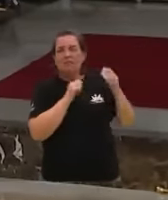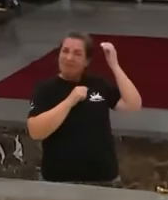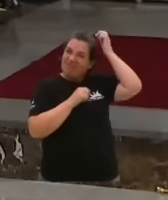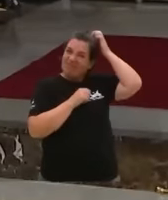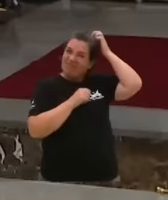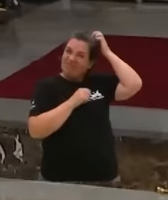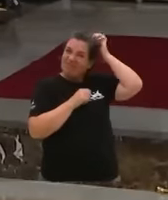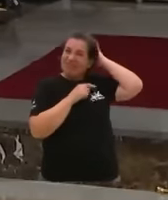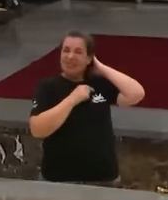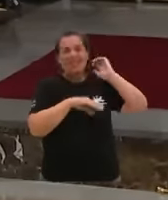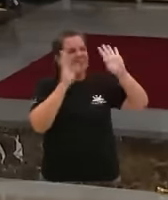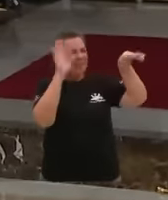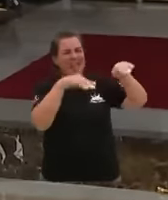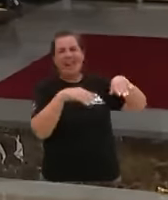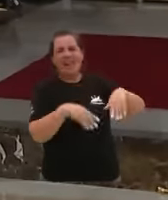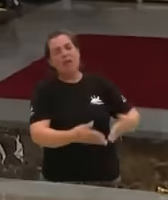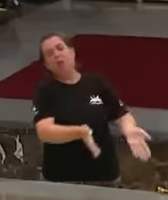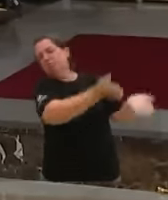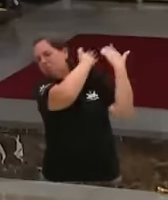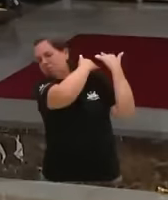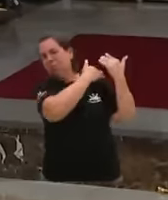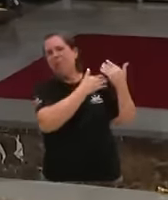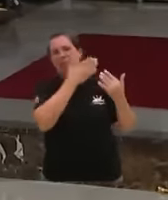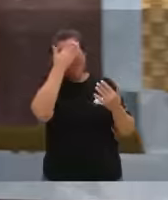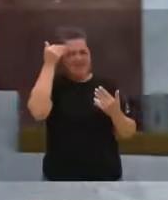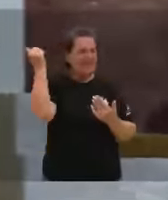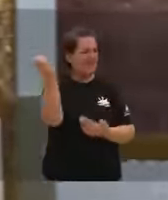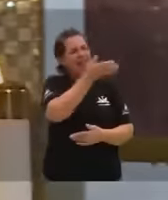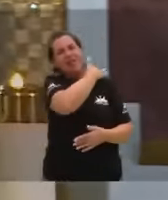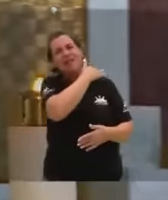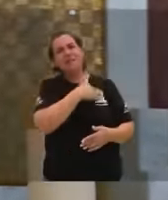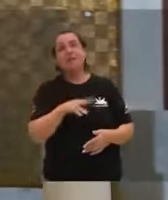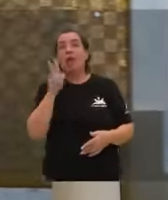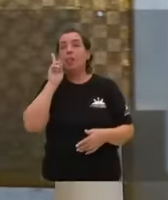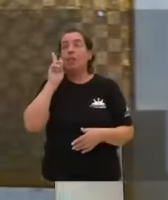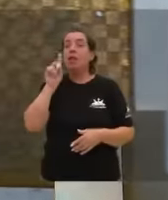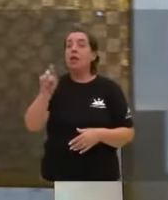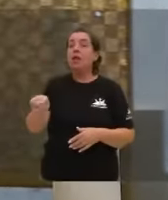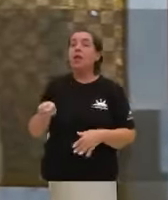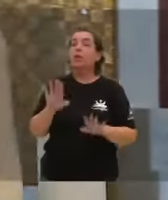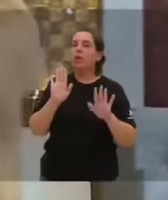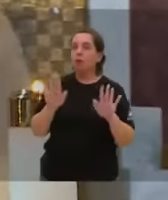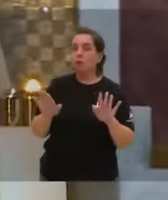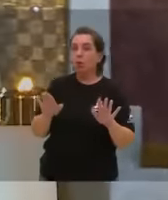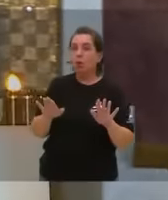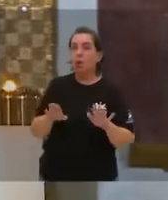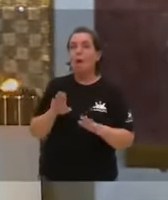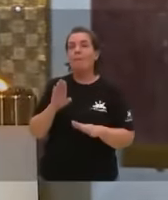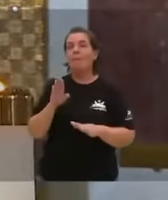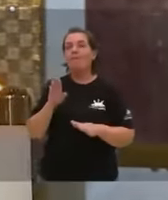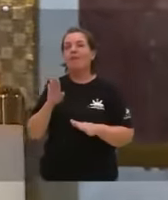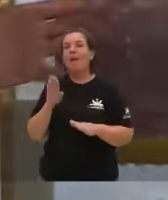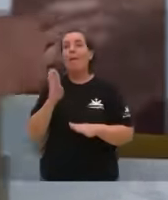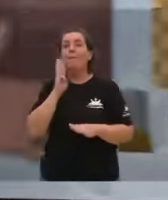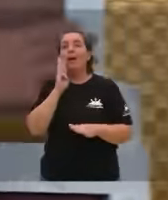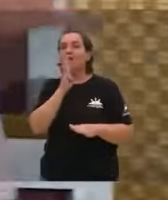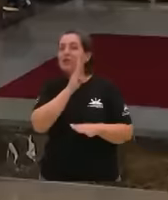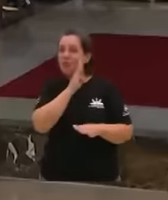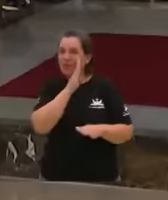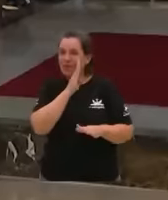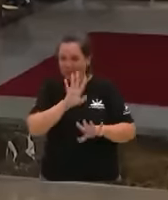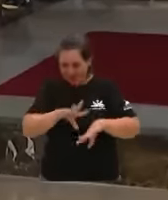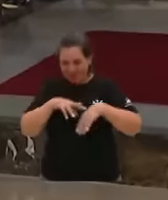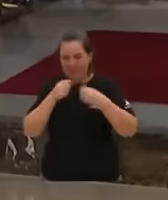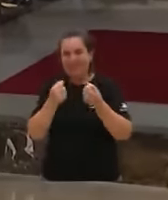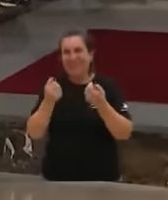tua segurança, larga para trás. Lembra daquele homem que o Bartimeu, coragem, ele